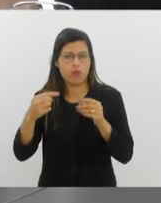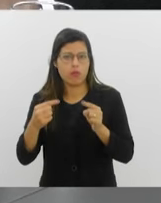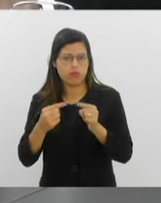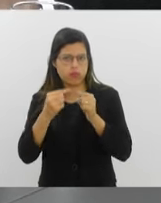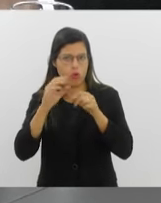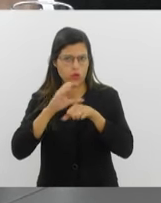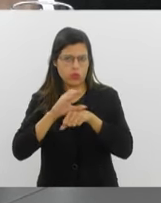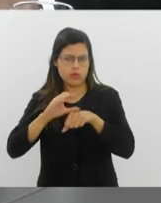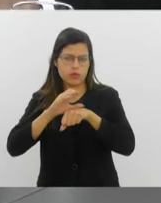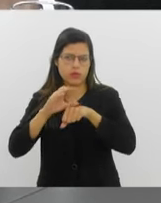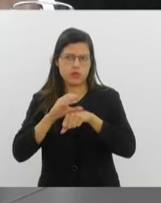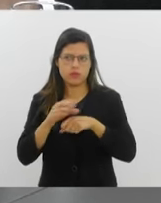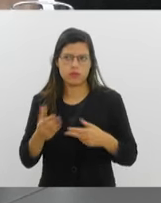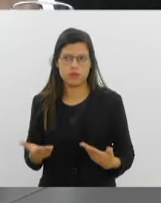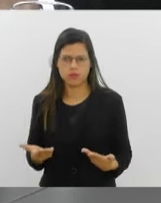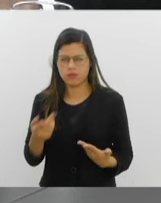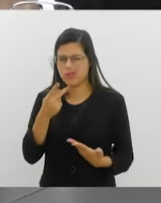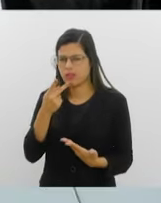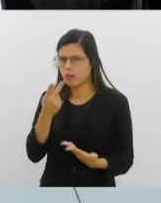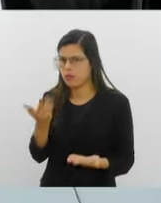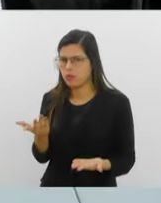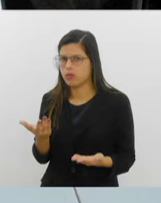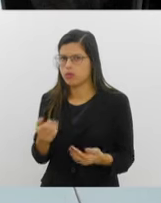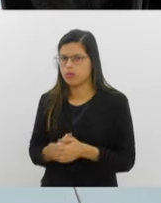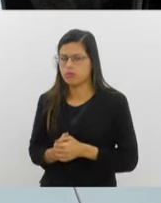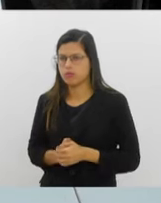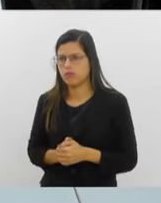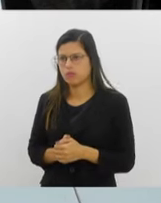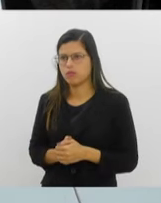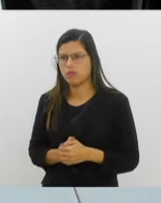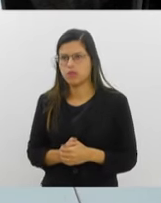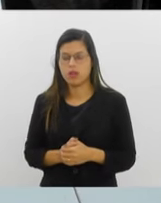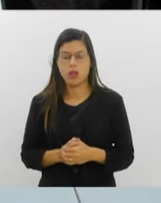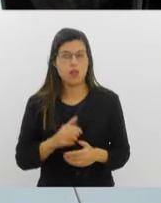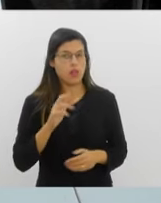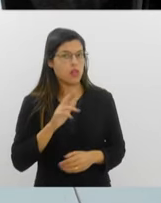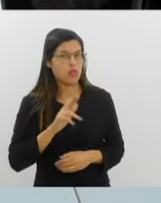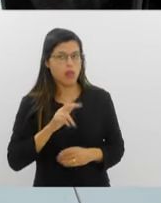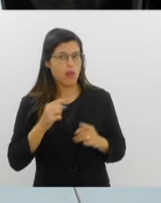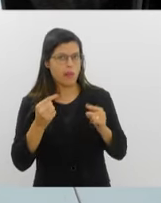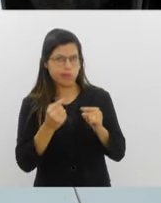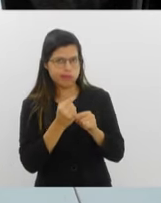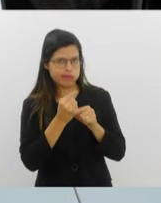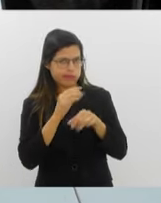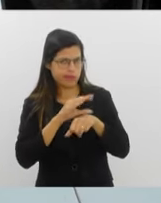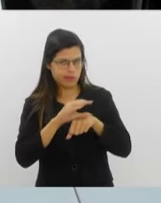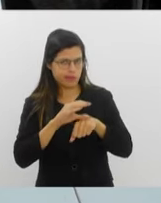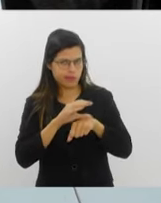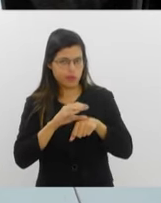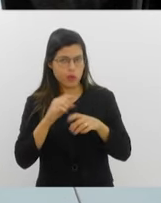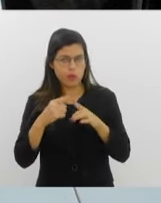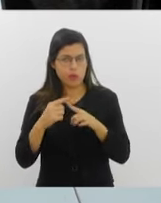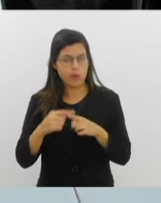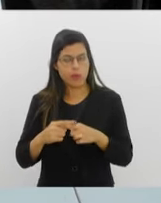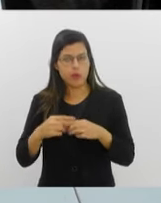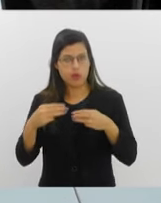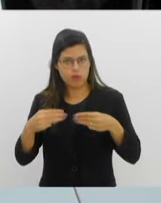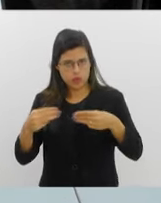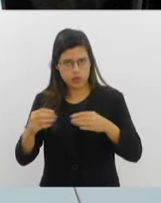Excelência falou. Ele não é. Olha só. Ele não é inconstitucional, porque o MEC admite